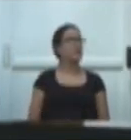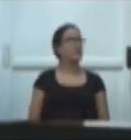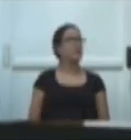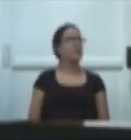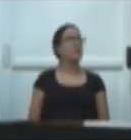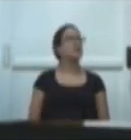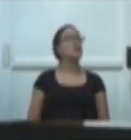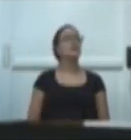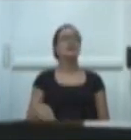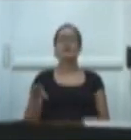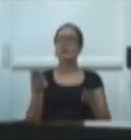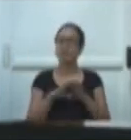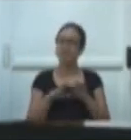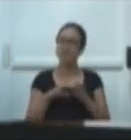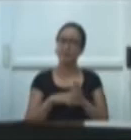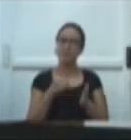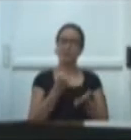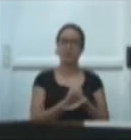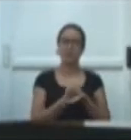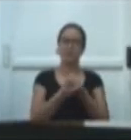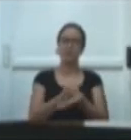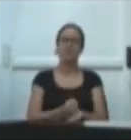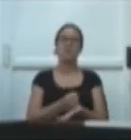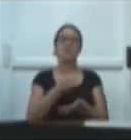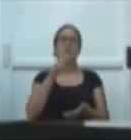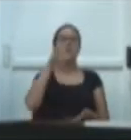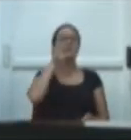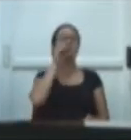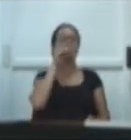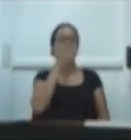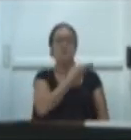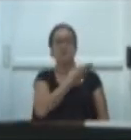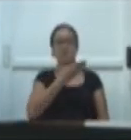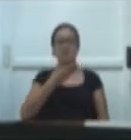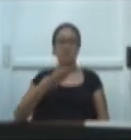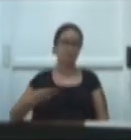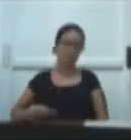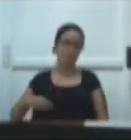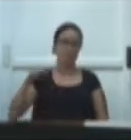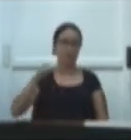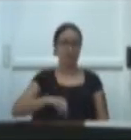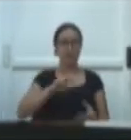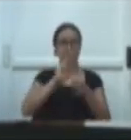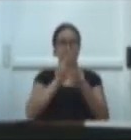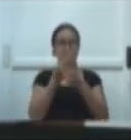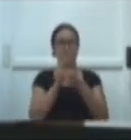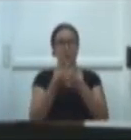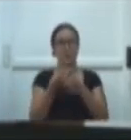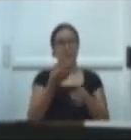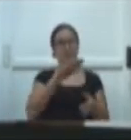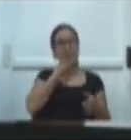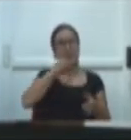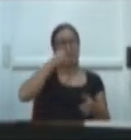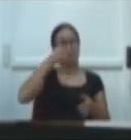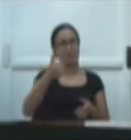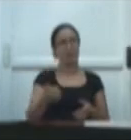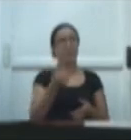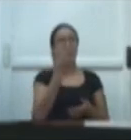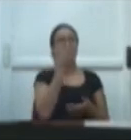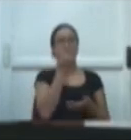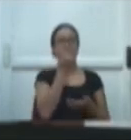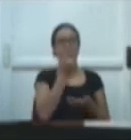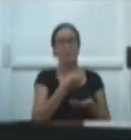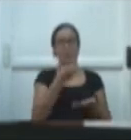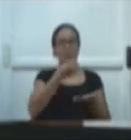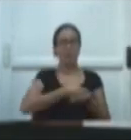garantido todos os funcionários, servidores públicos municipais da Câmara Municipal de Limeira, Estado de São Paulo, a melhoria do lanche servido durante a